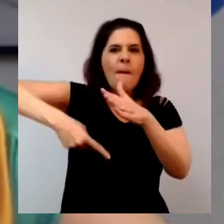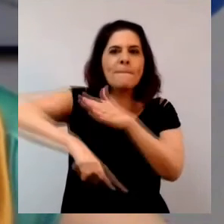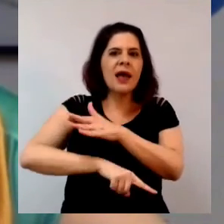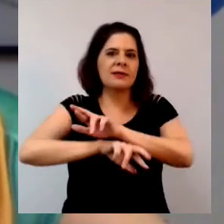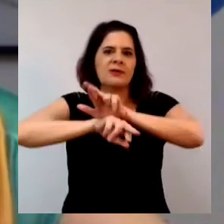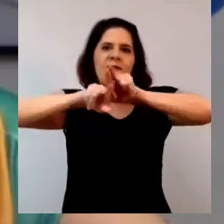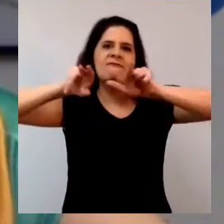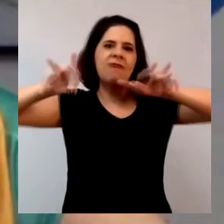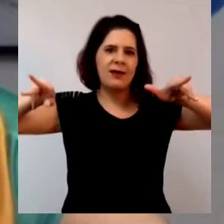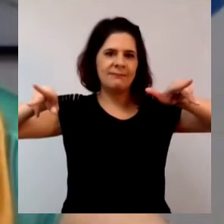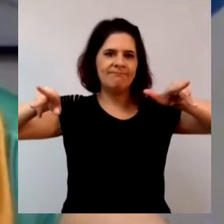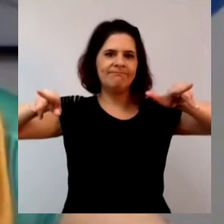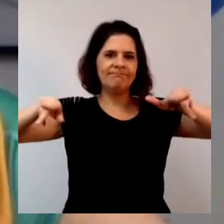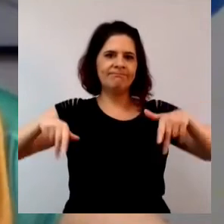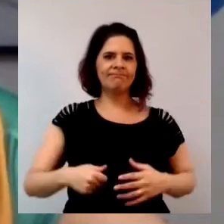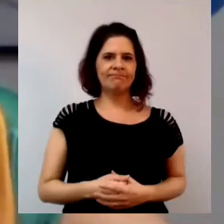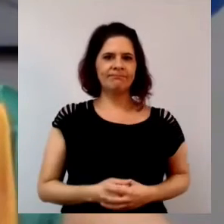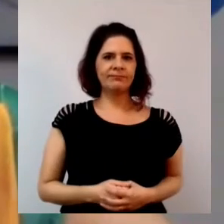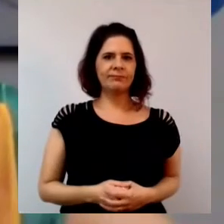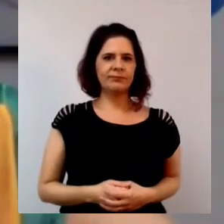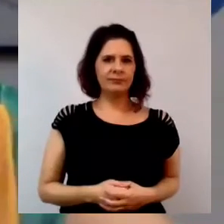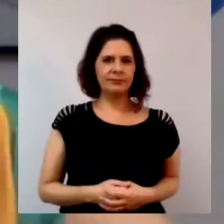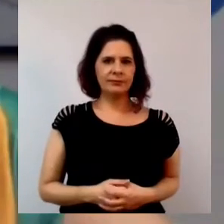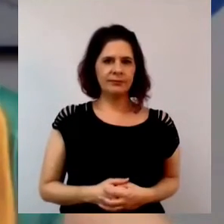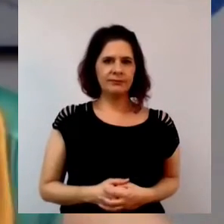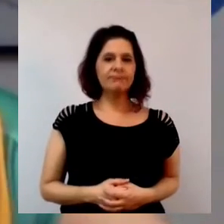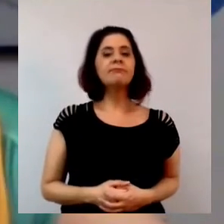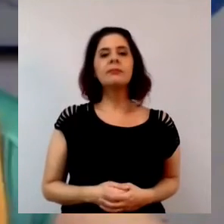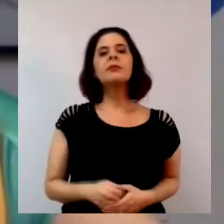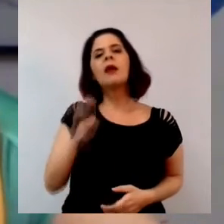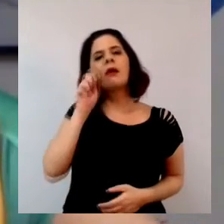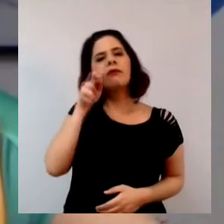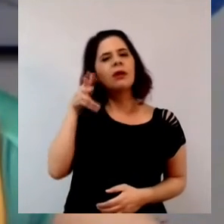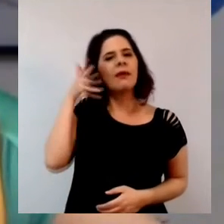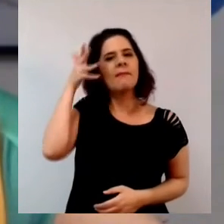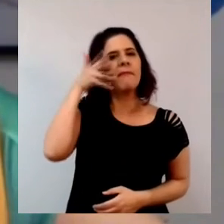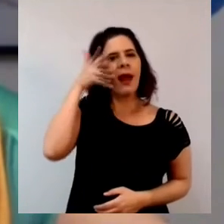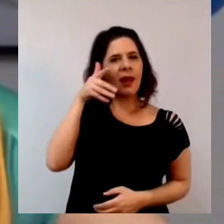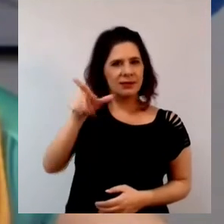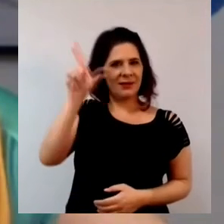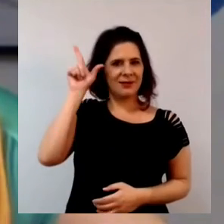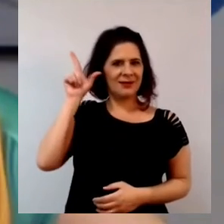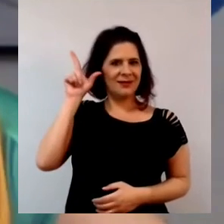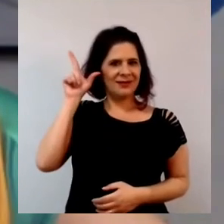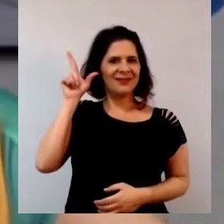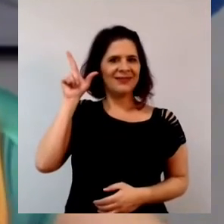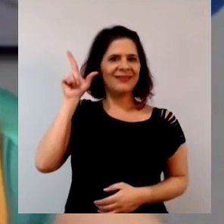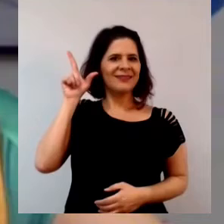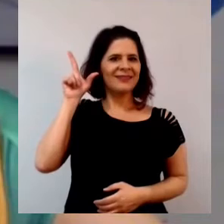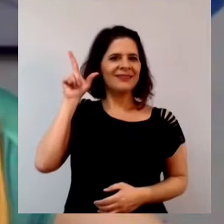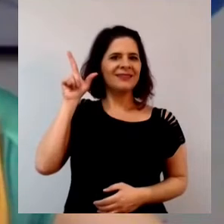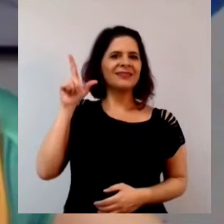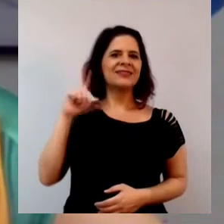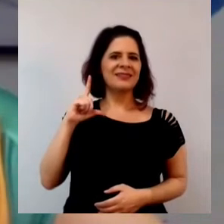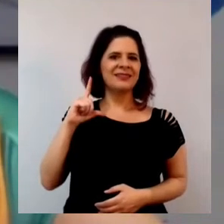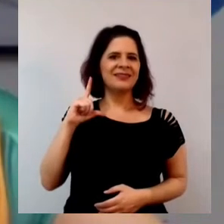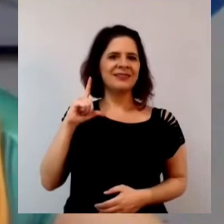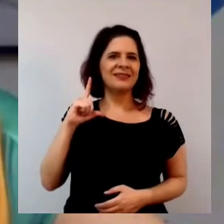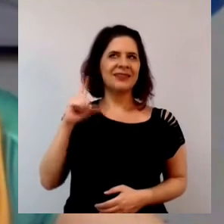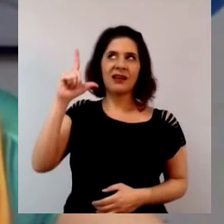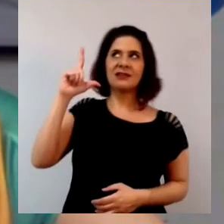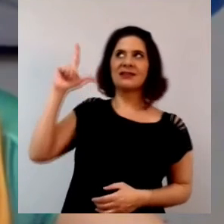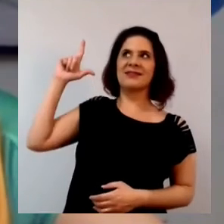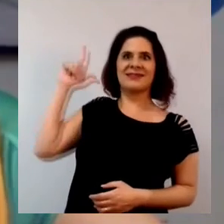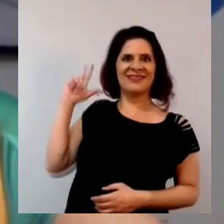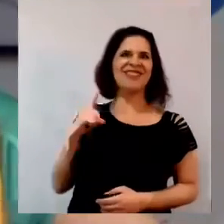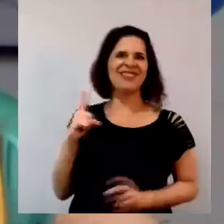sobre o anterior do anterior, inclusive, que era sobre polarização,